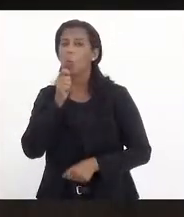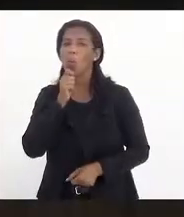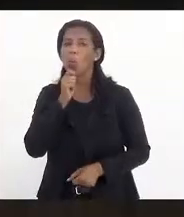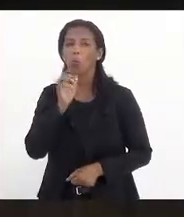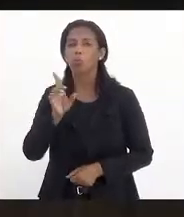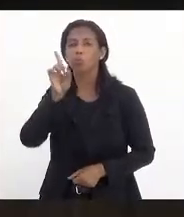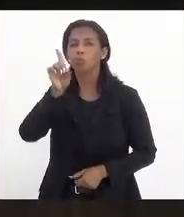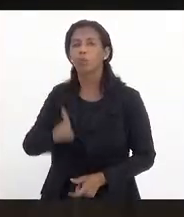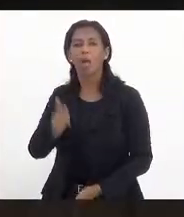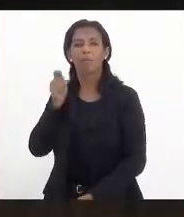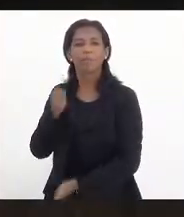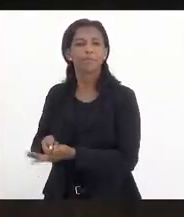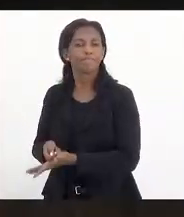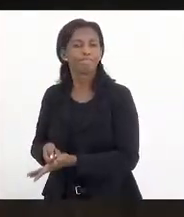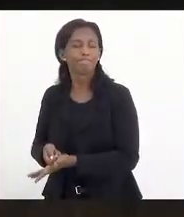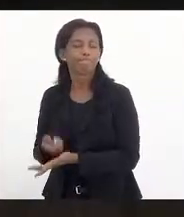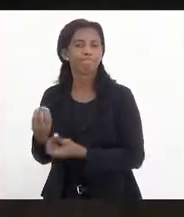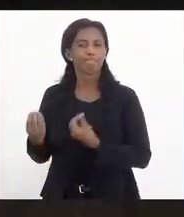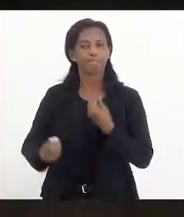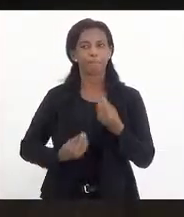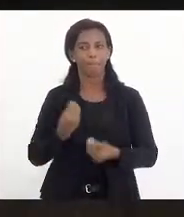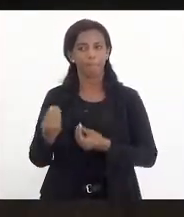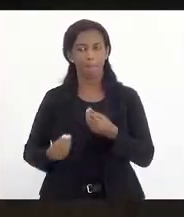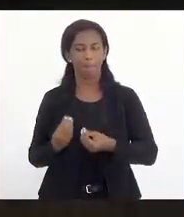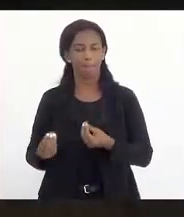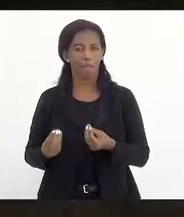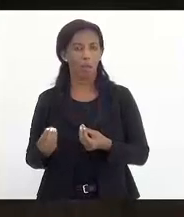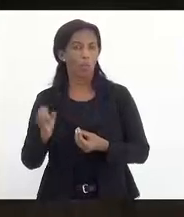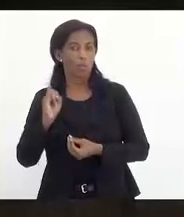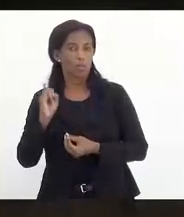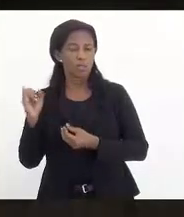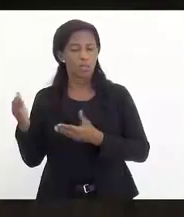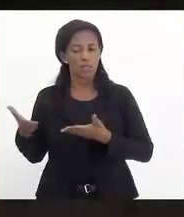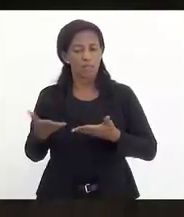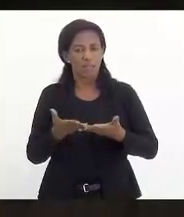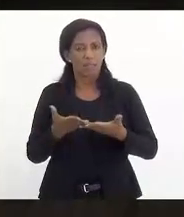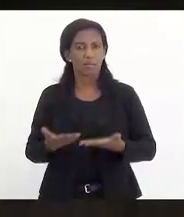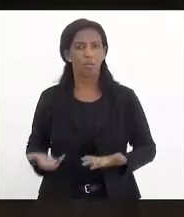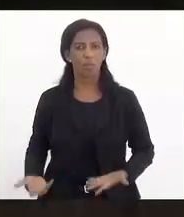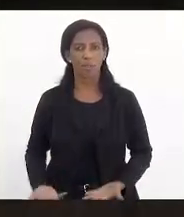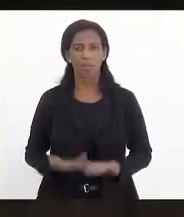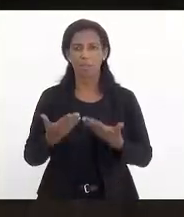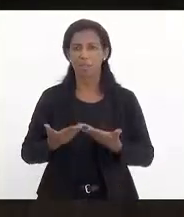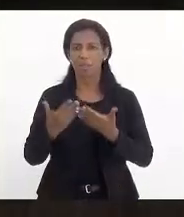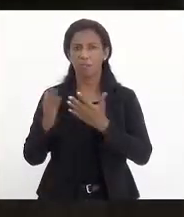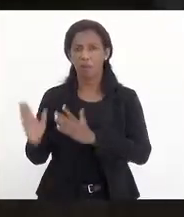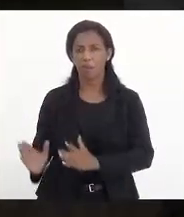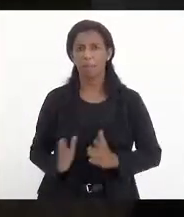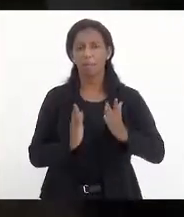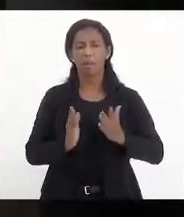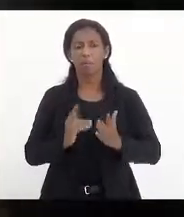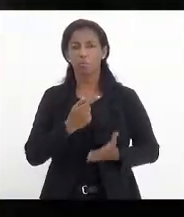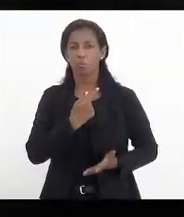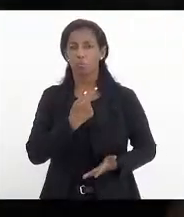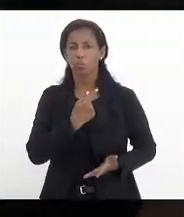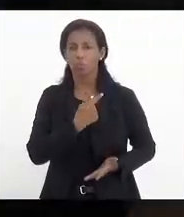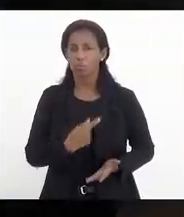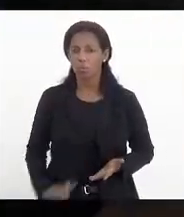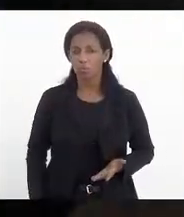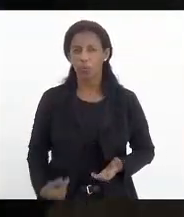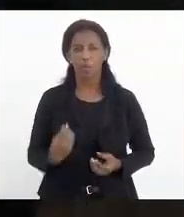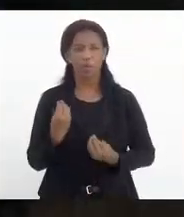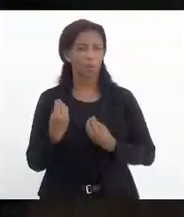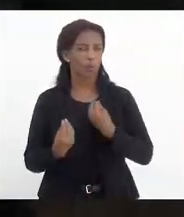o direito garantido como se viesse como uma iniciativa vinda do governo, como